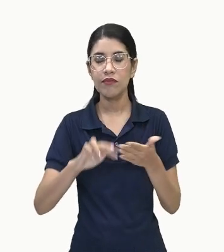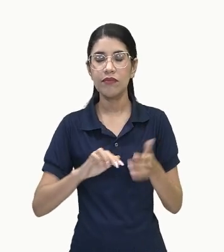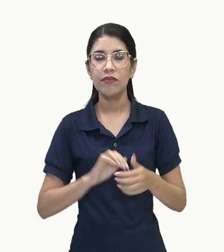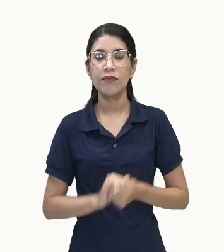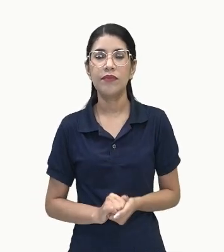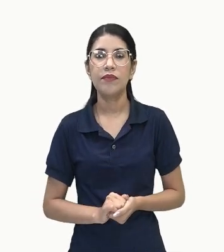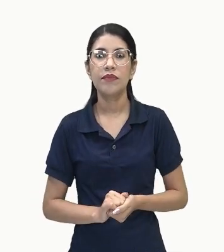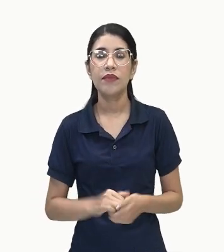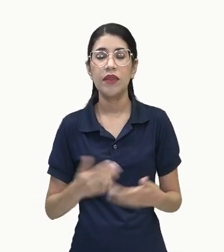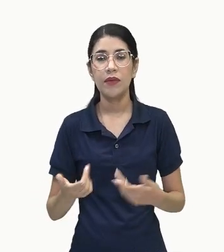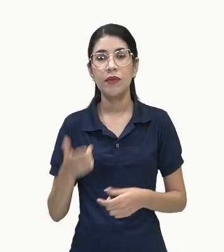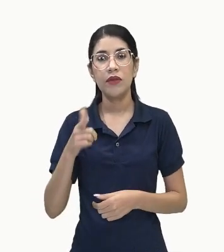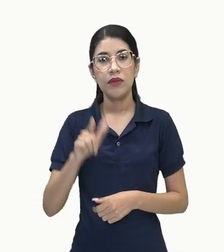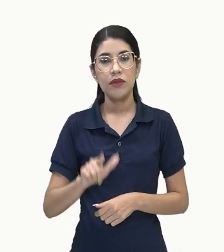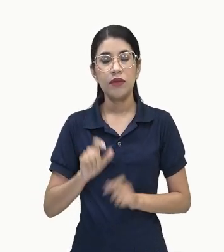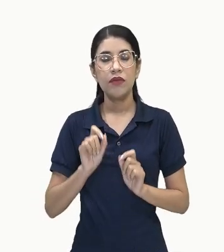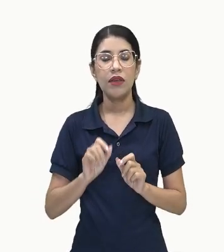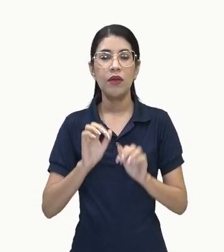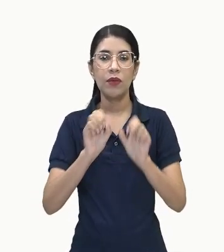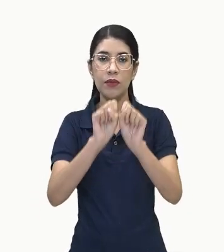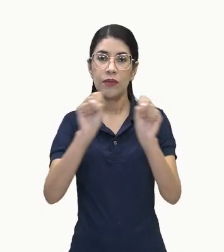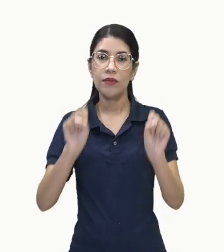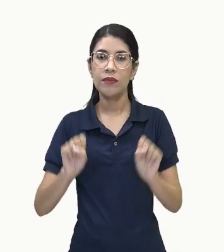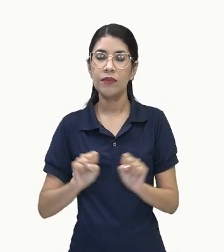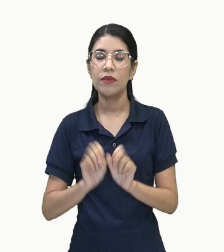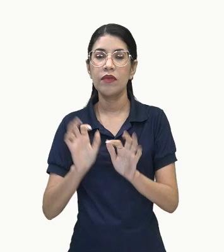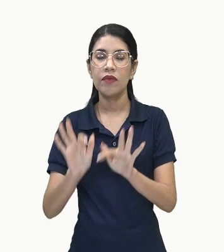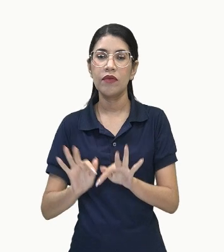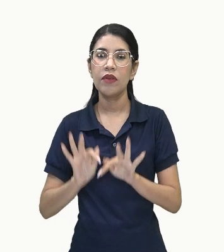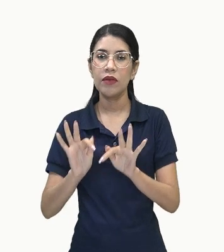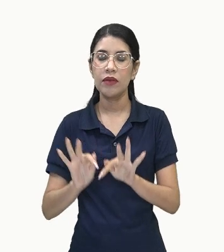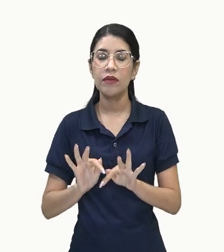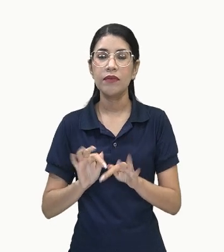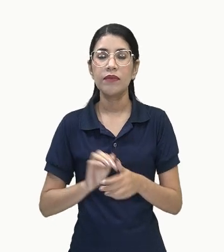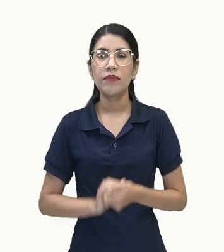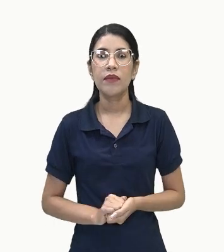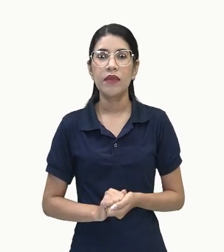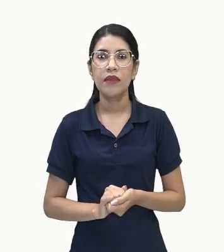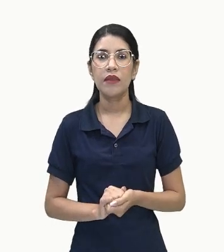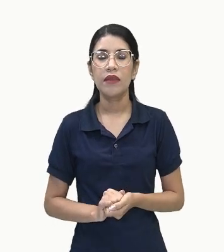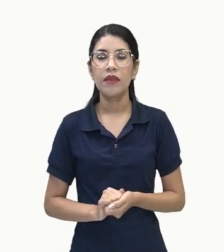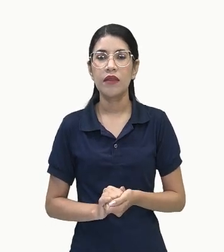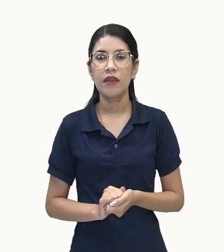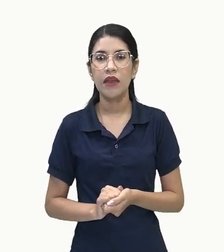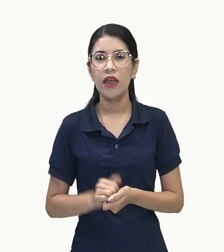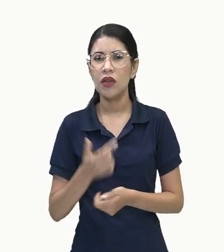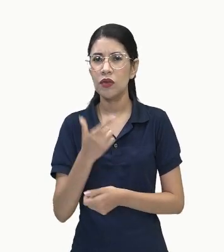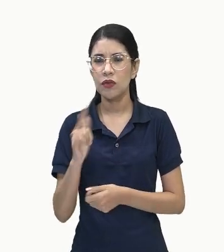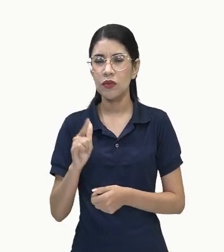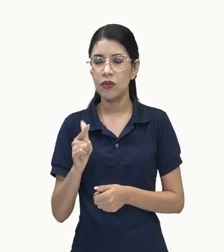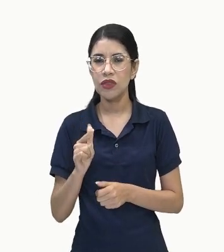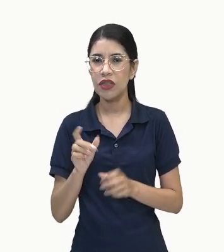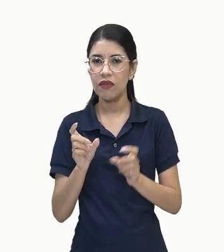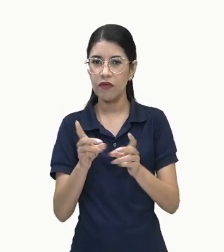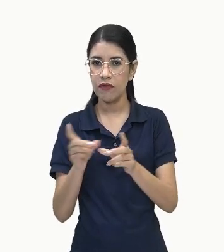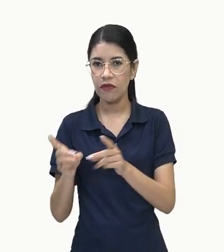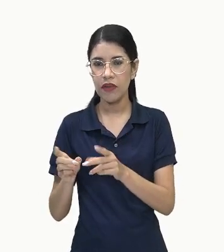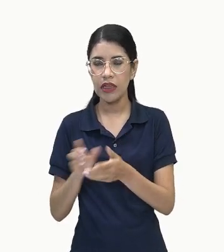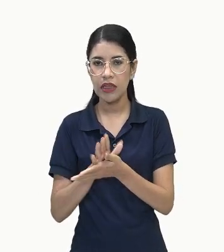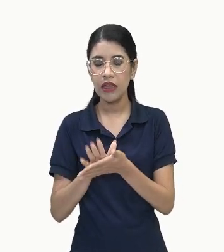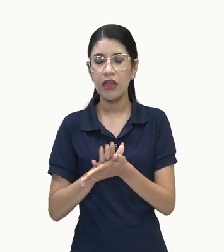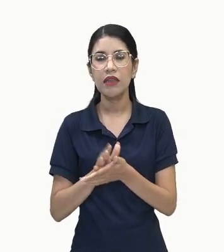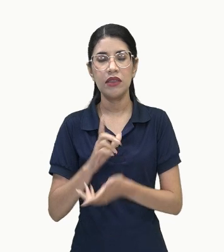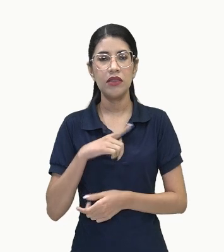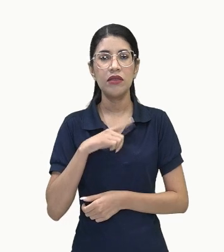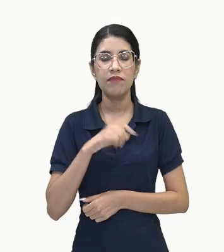uma vez, tá, gente? Sistema feudal. Ah, professor, no feudalismo não existia comércio? Existia comércio,